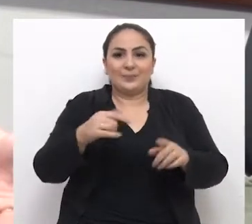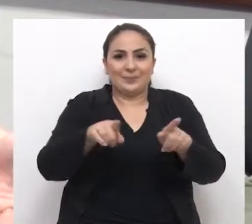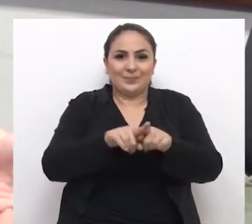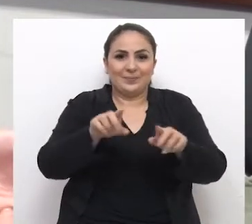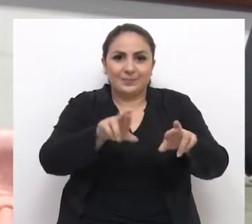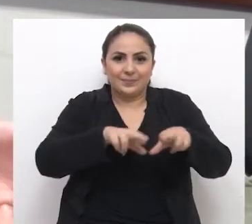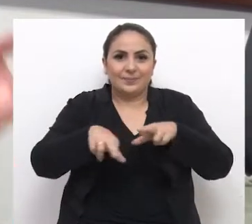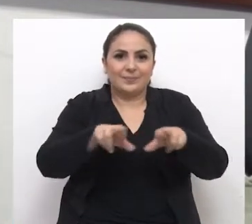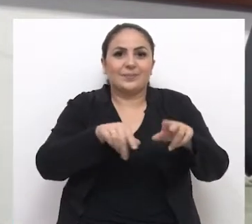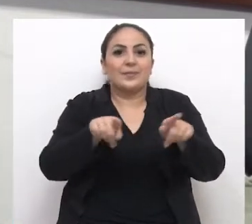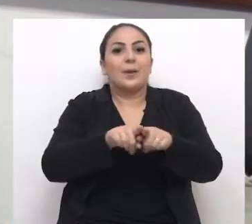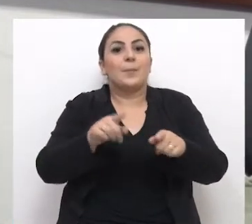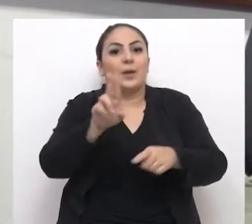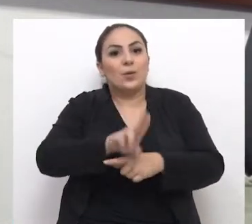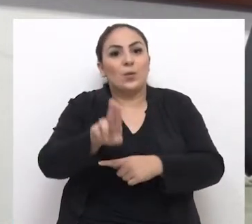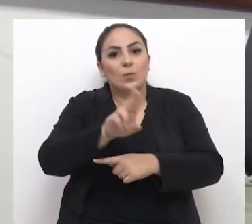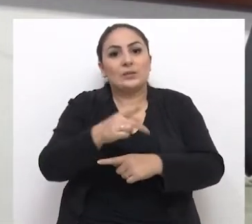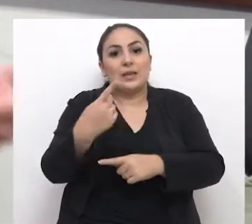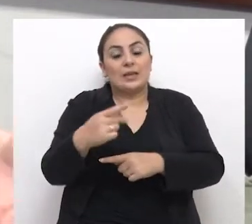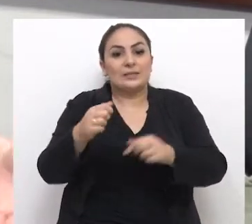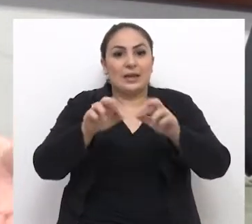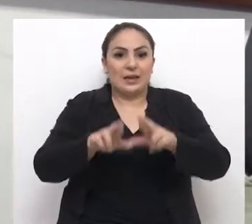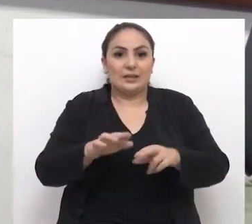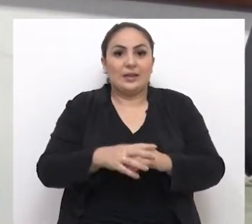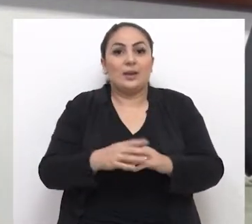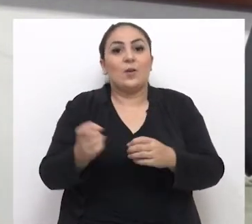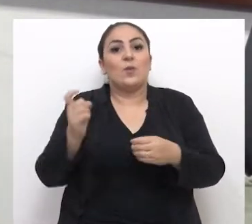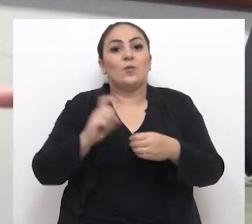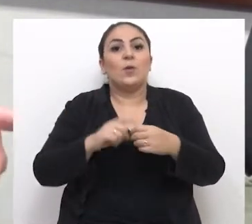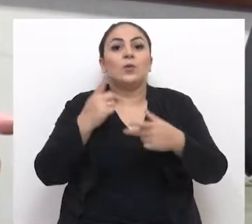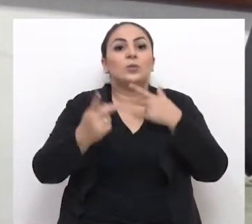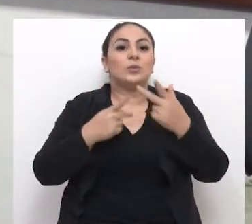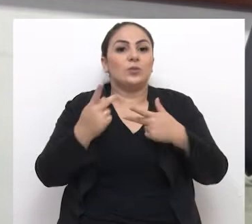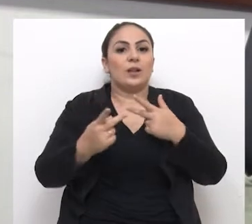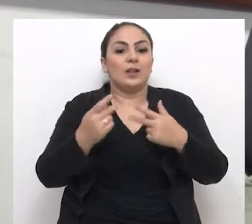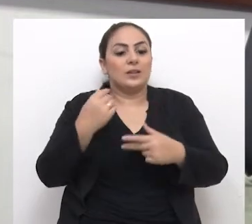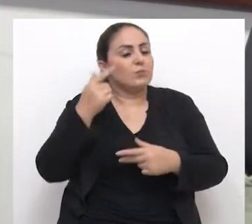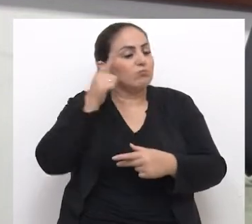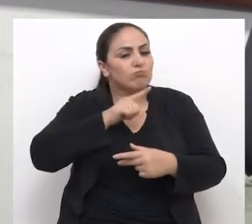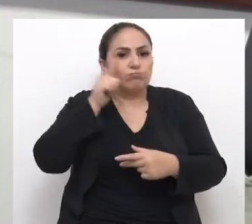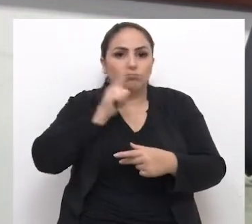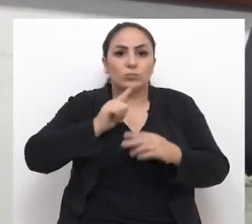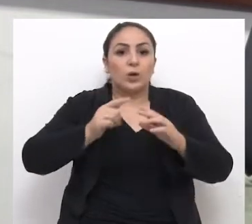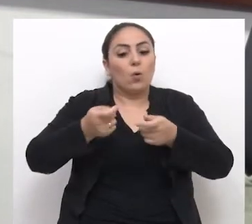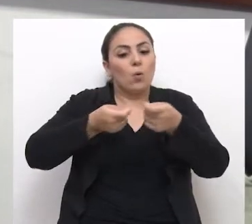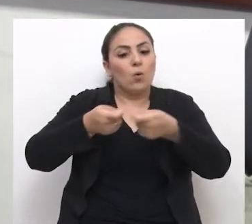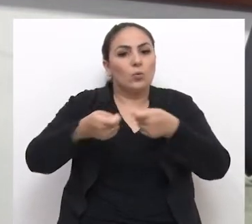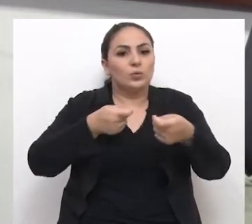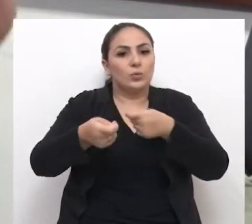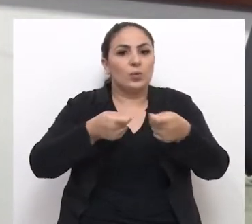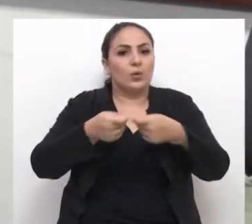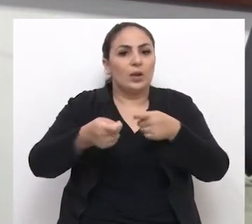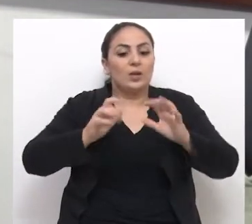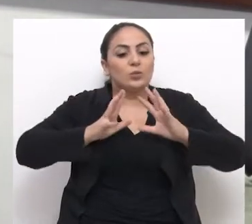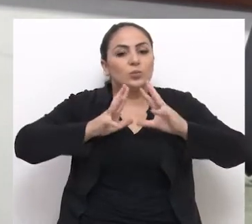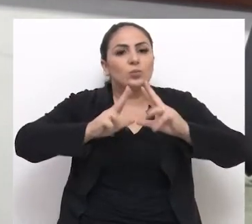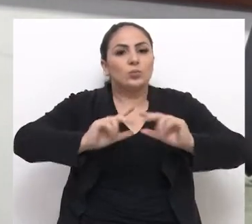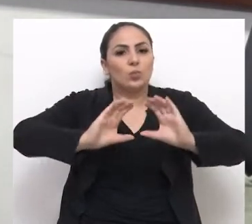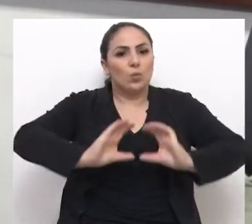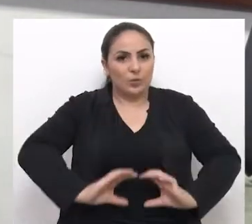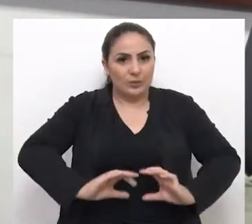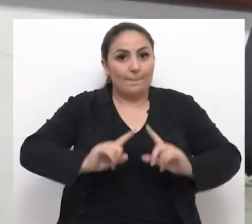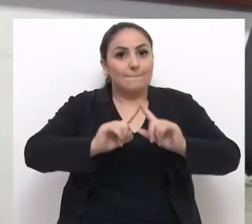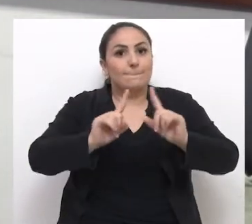seus correligionários também adotem essa linha. Eu volto a dizer, não se consegue controlar